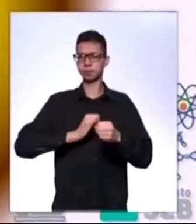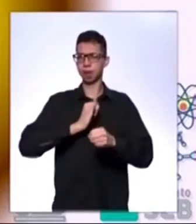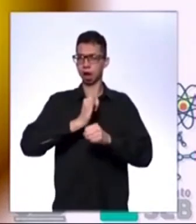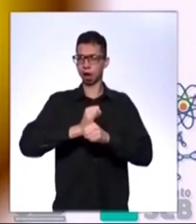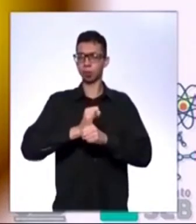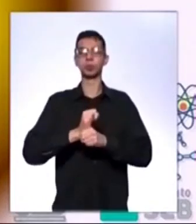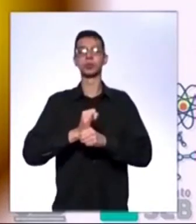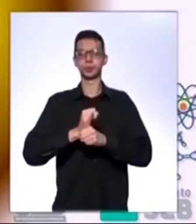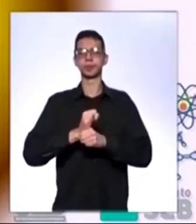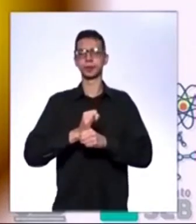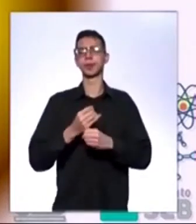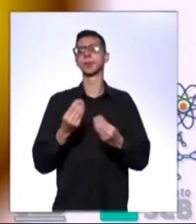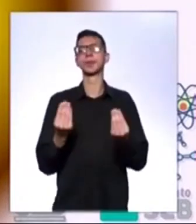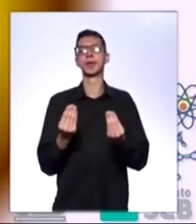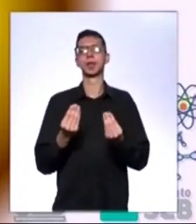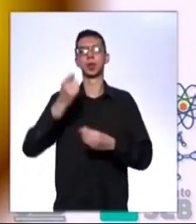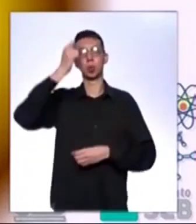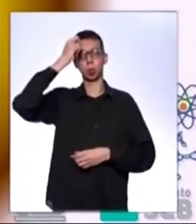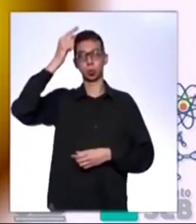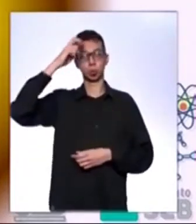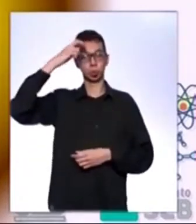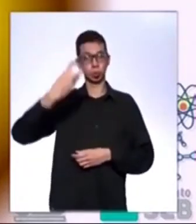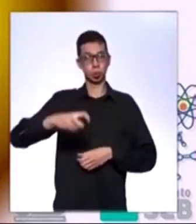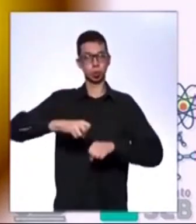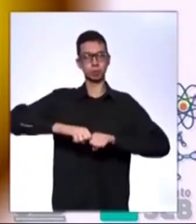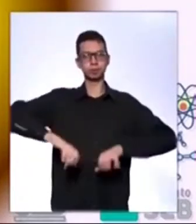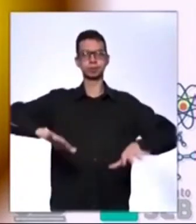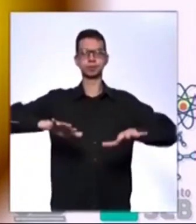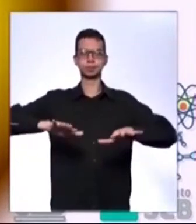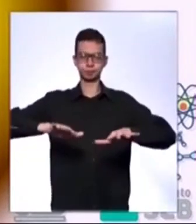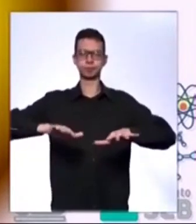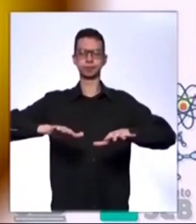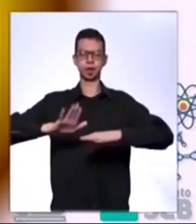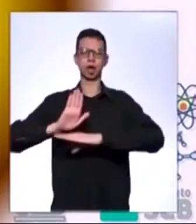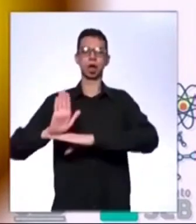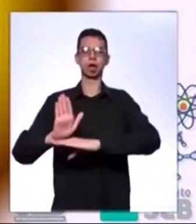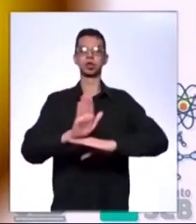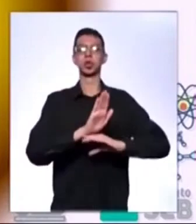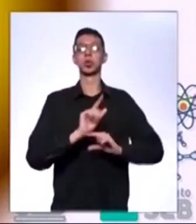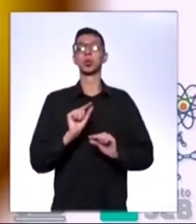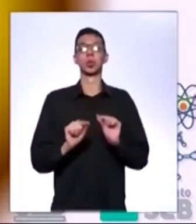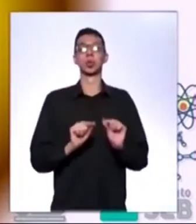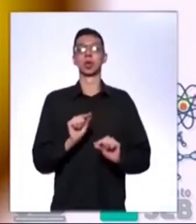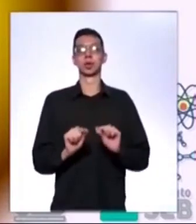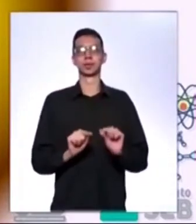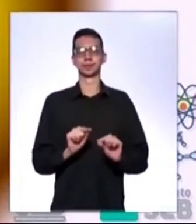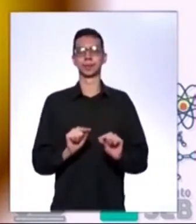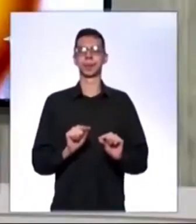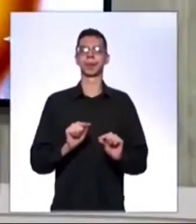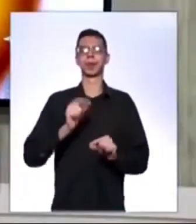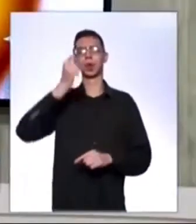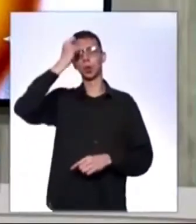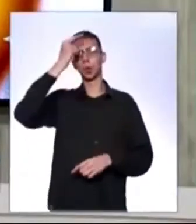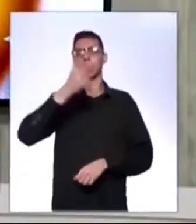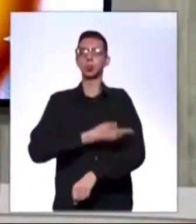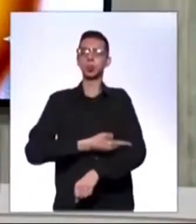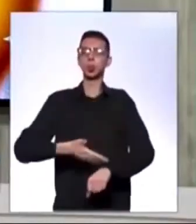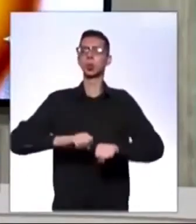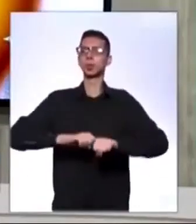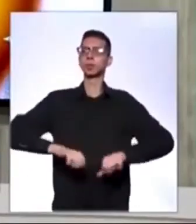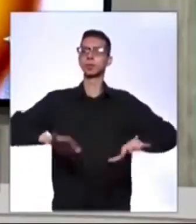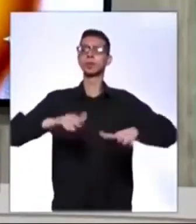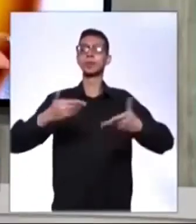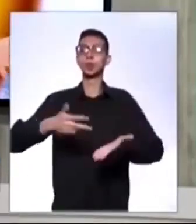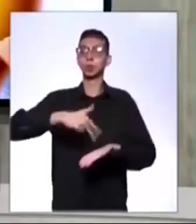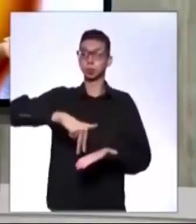para a disseminação da cultura de massa, ajudando no processo de homogeneização cultural. Então tem algumas danças que